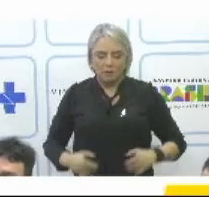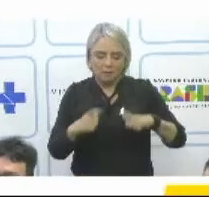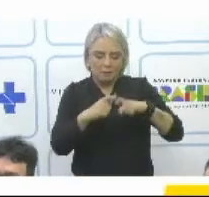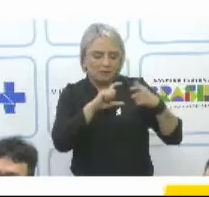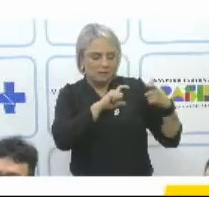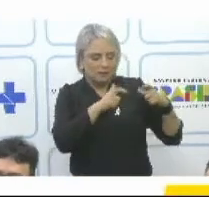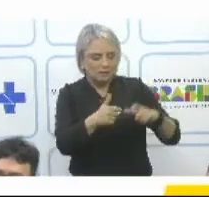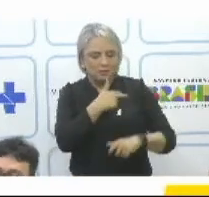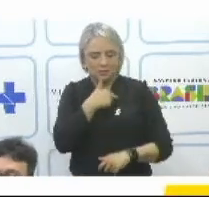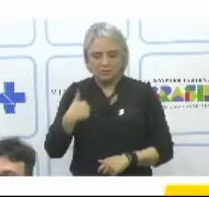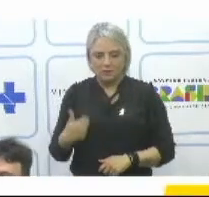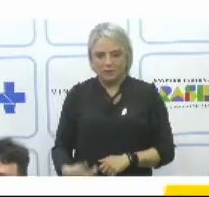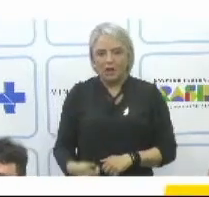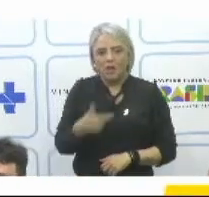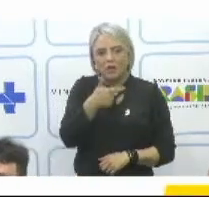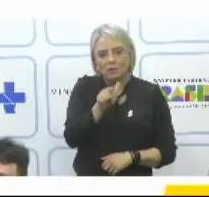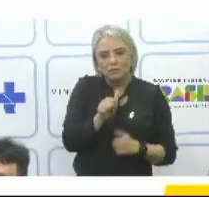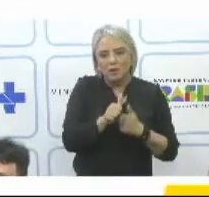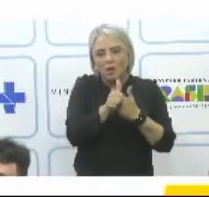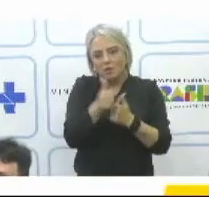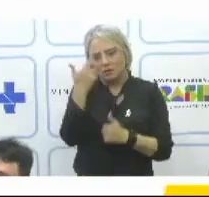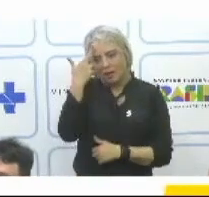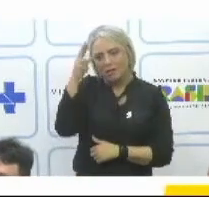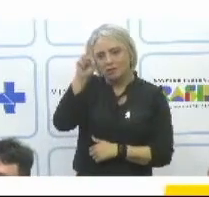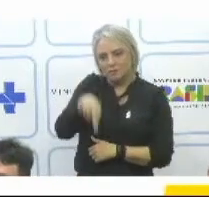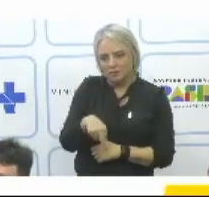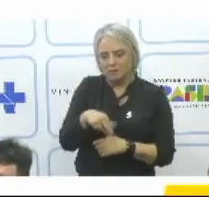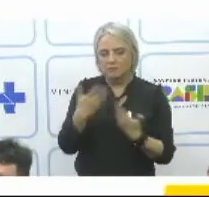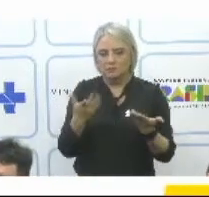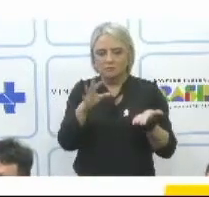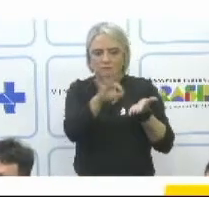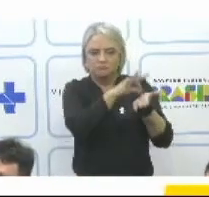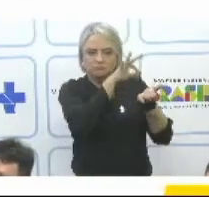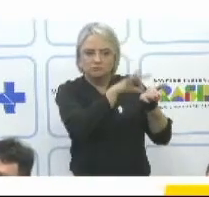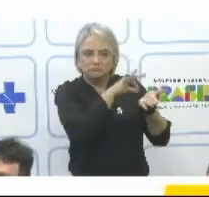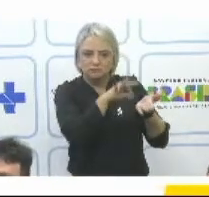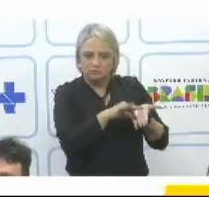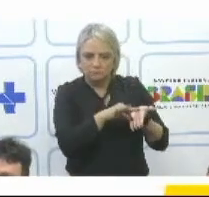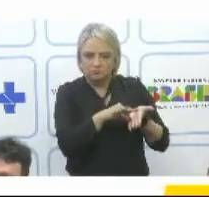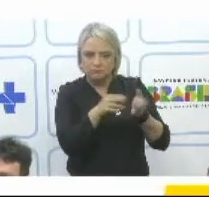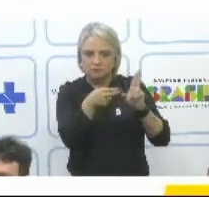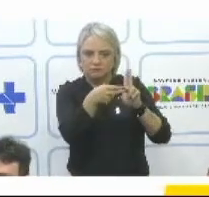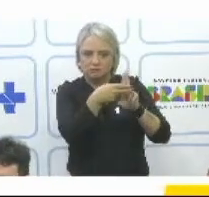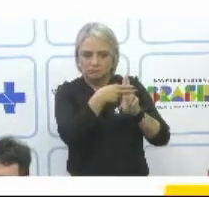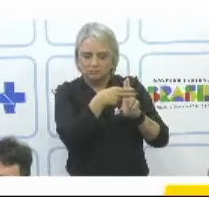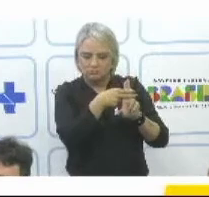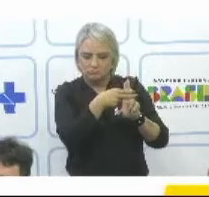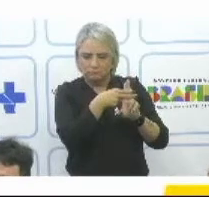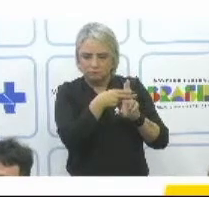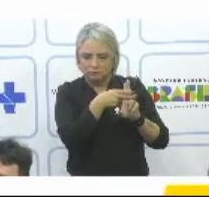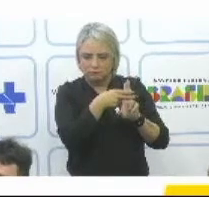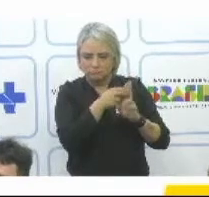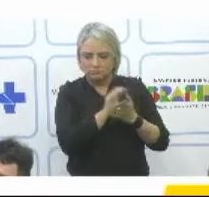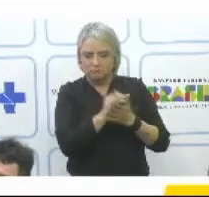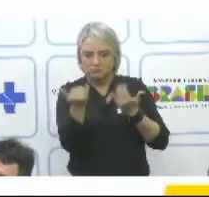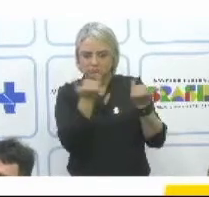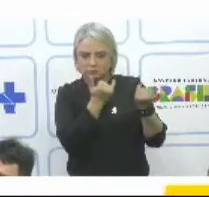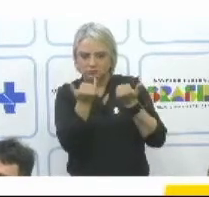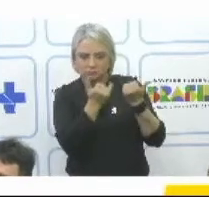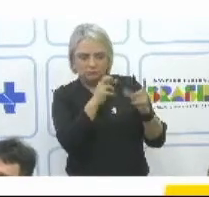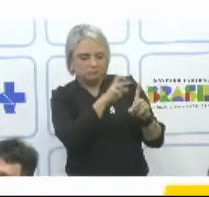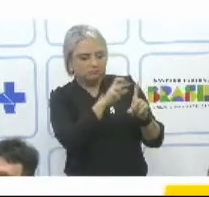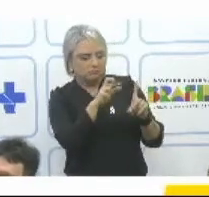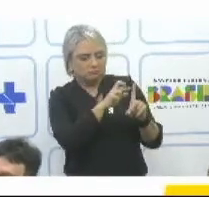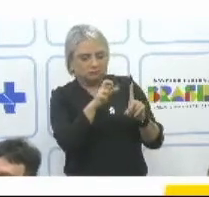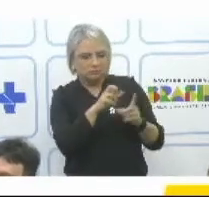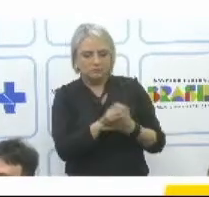chinesa, seguido de outras racionalidades, né, que são registradas no sistema de informação da atenção